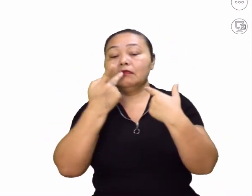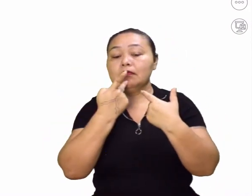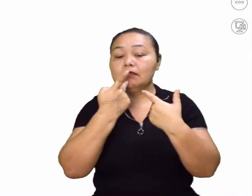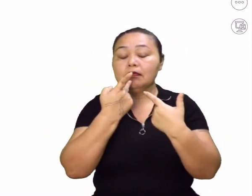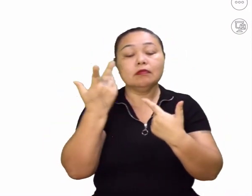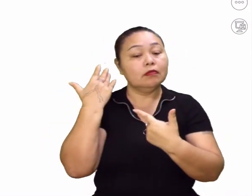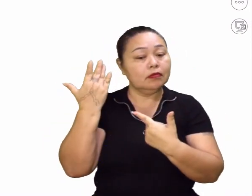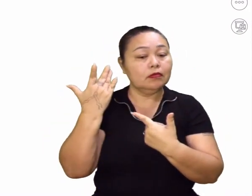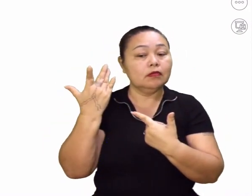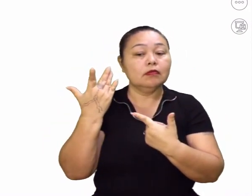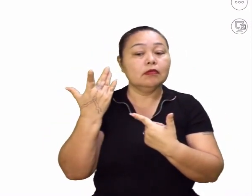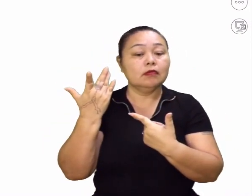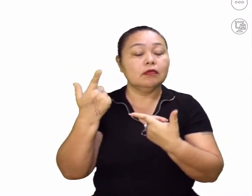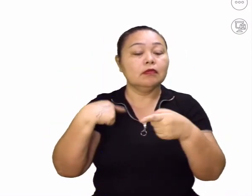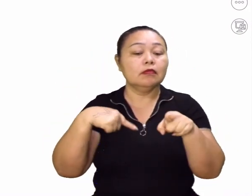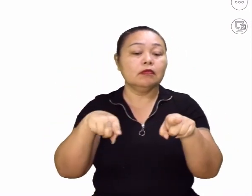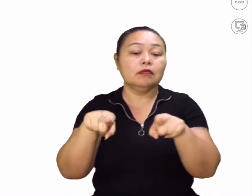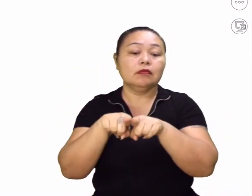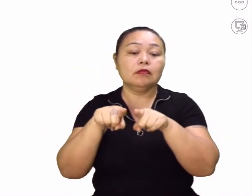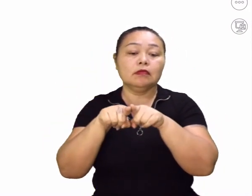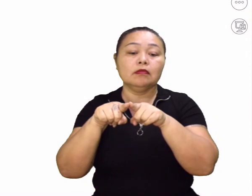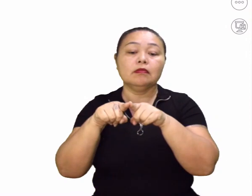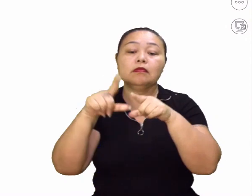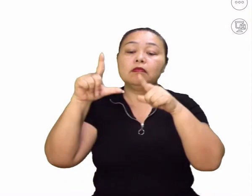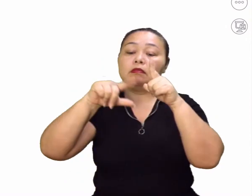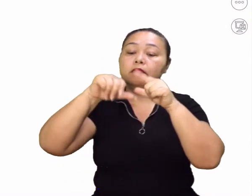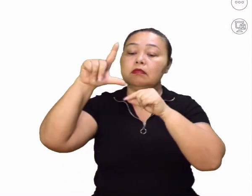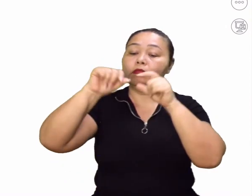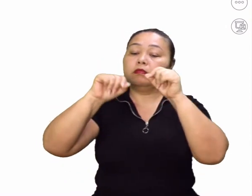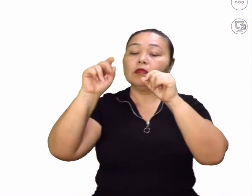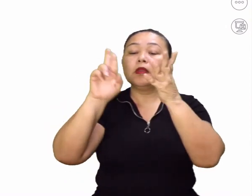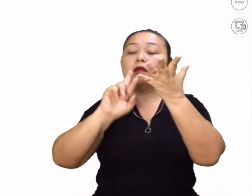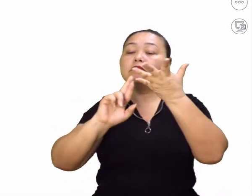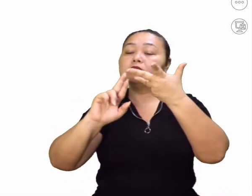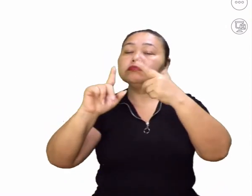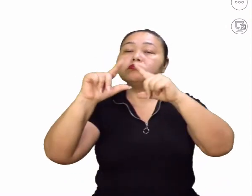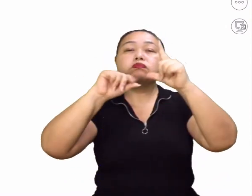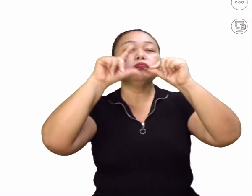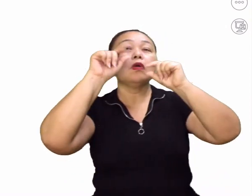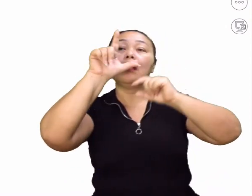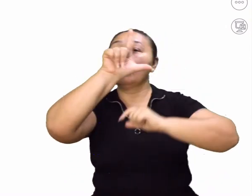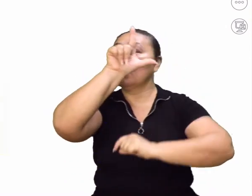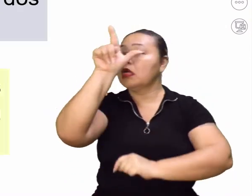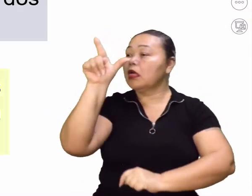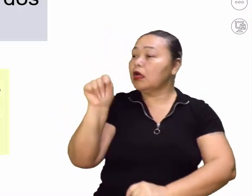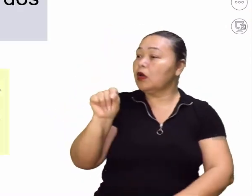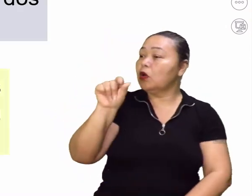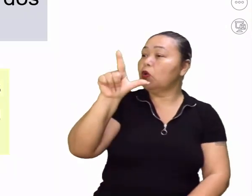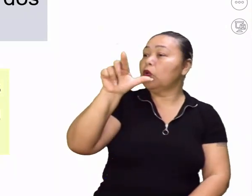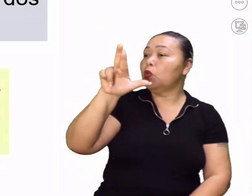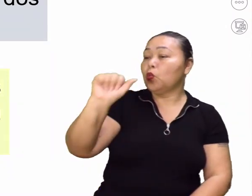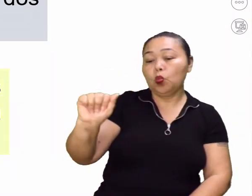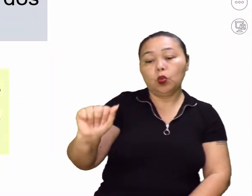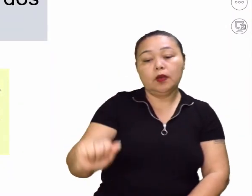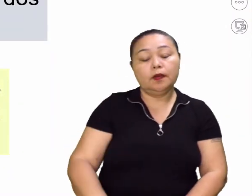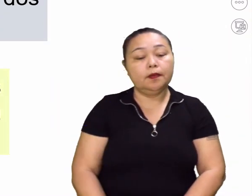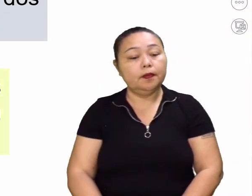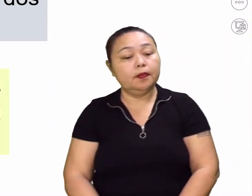aí para vocês, e também as constelações e a Lua.